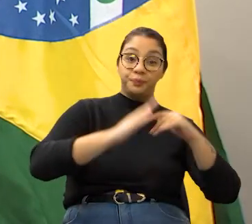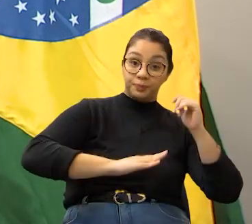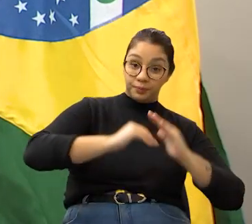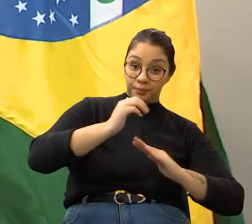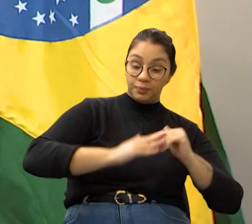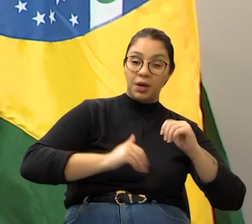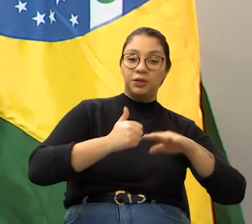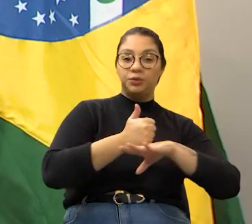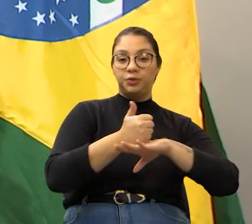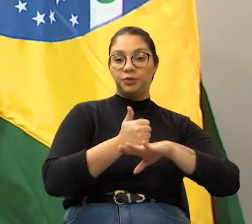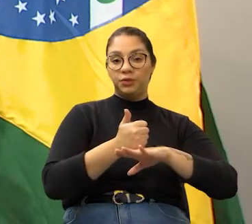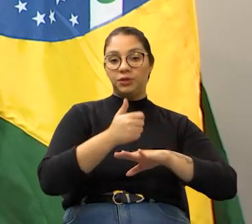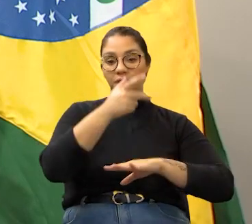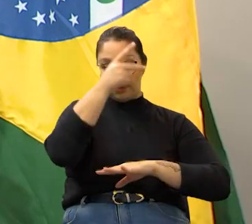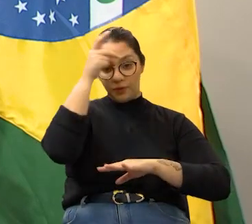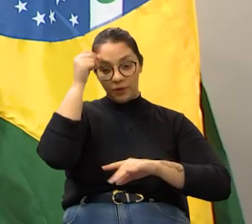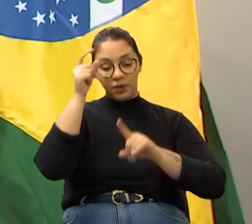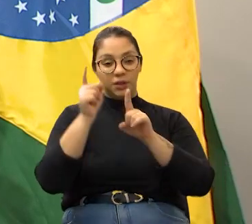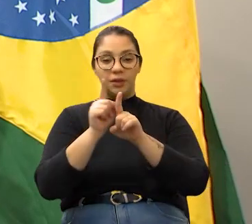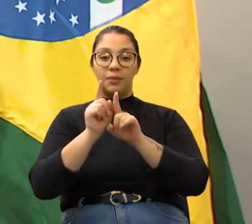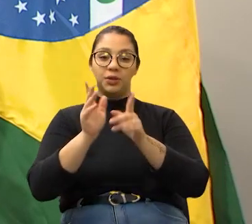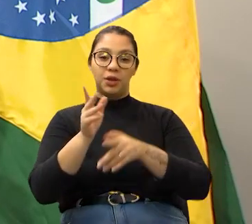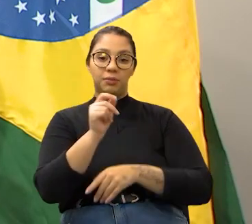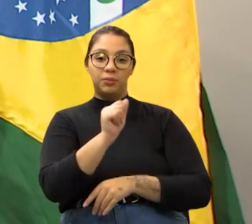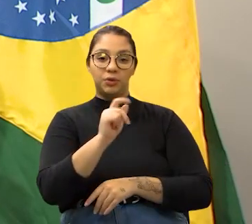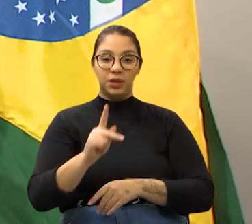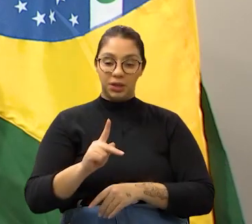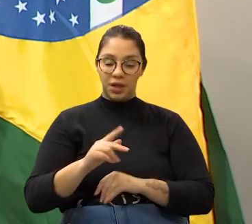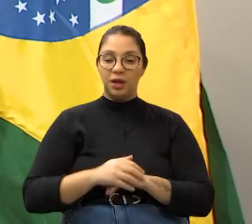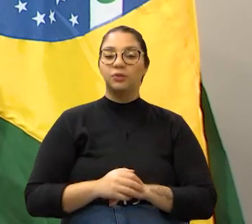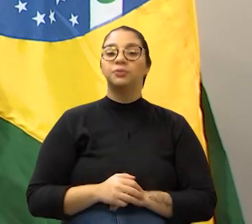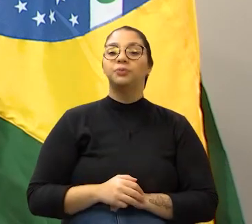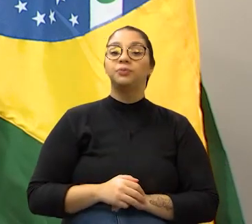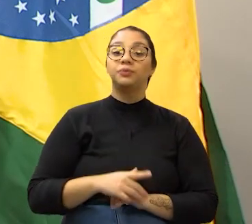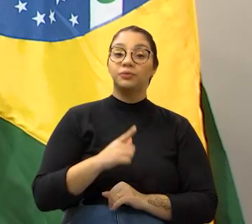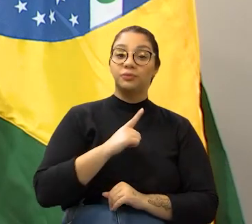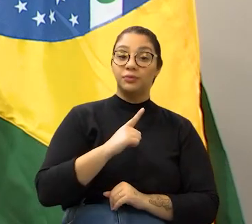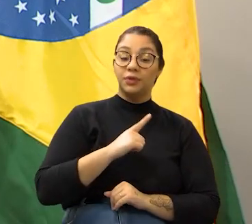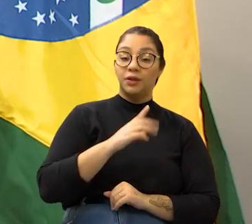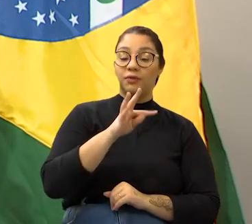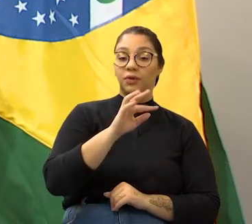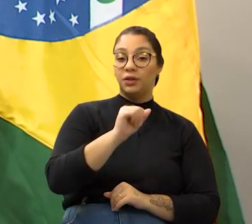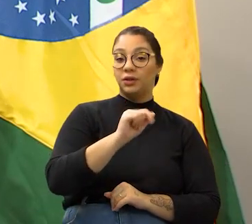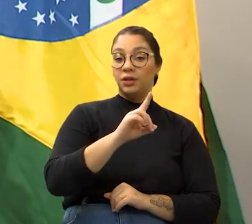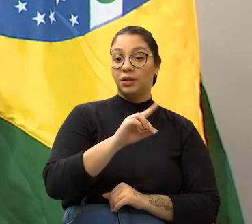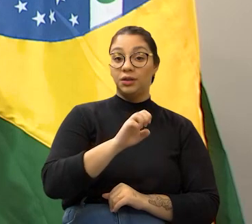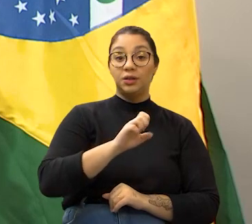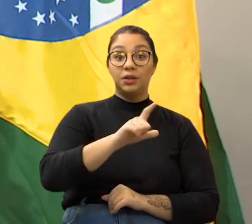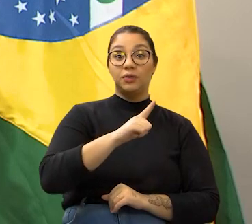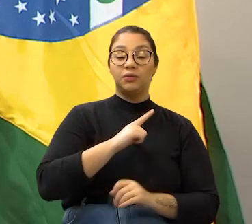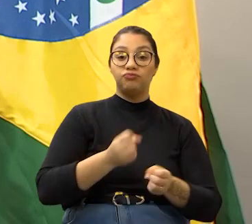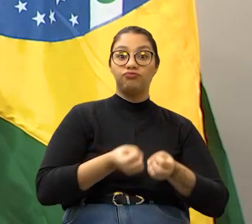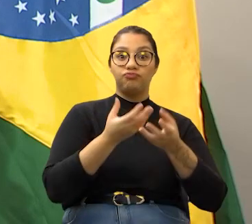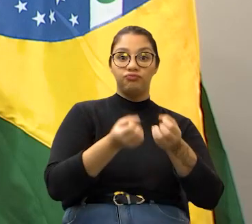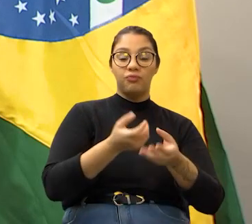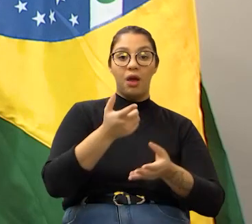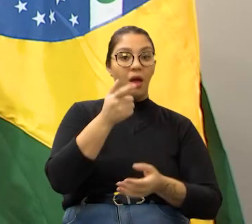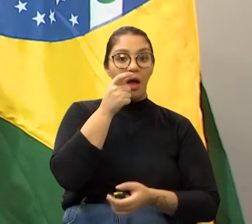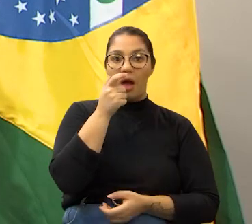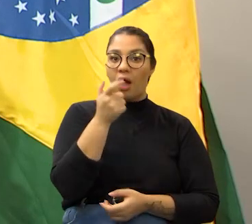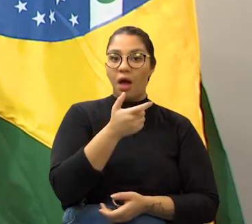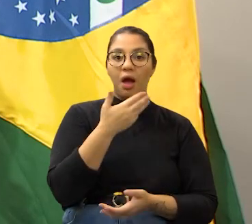aposentados dentro de uma faixa salarial. E na audiência pública, o presidente do sindicato, Tadeu Cohen, ele trouxe dados